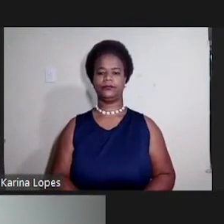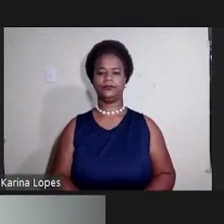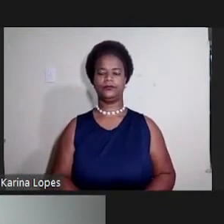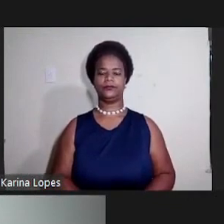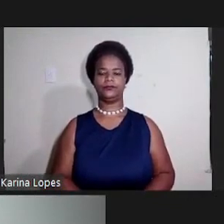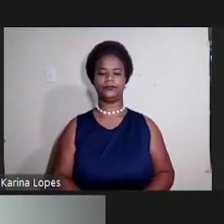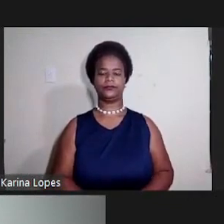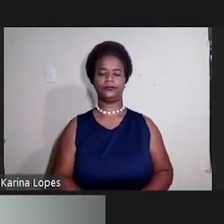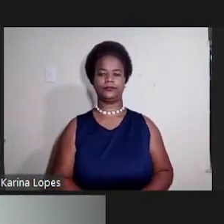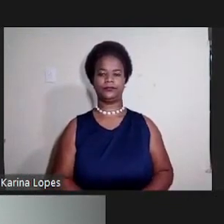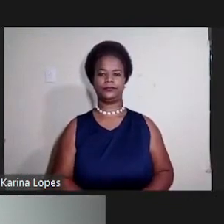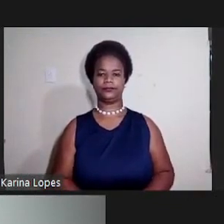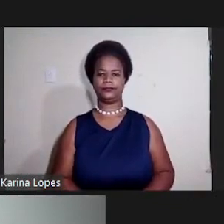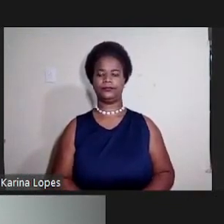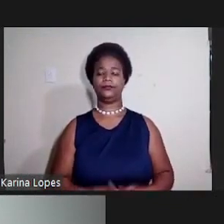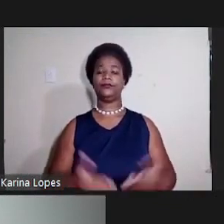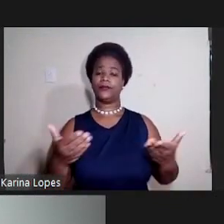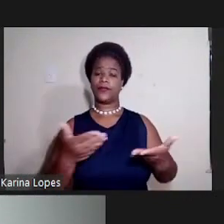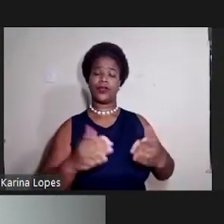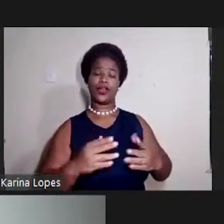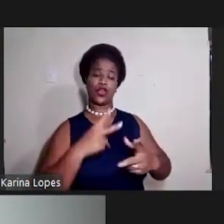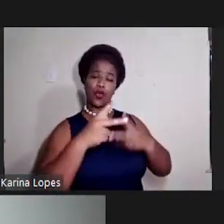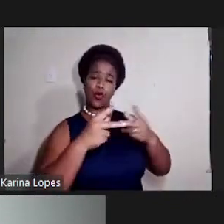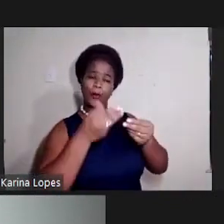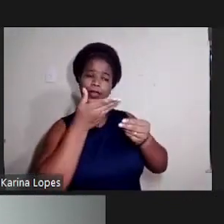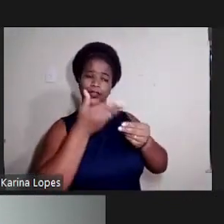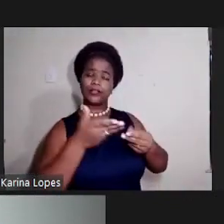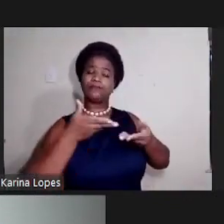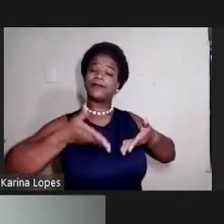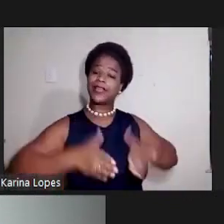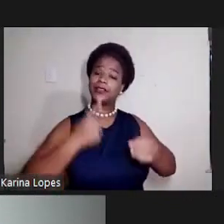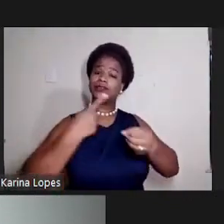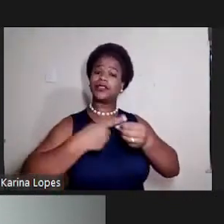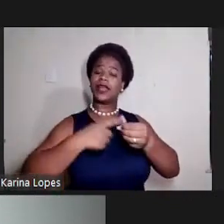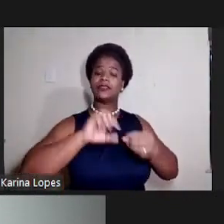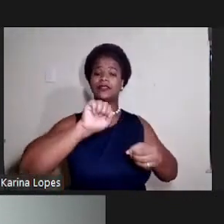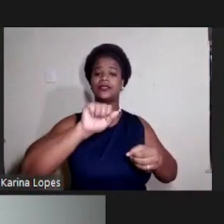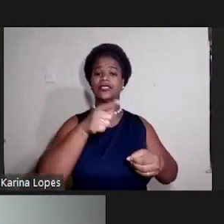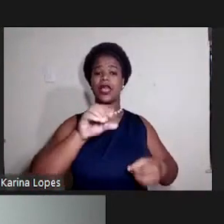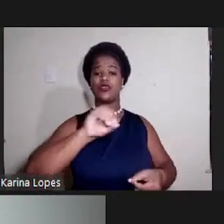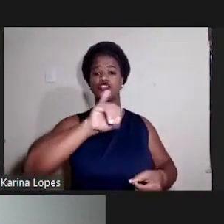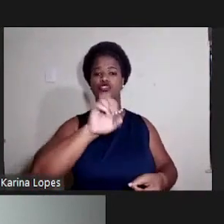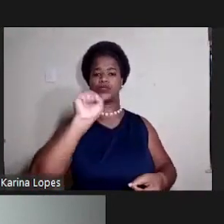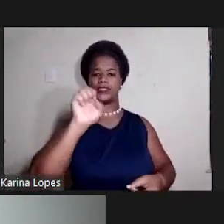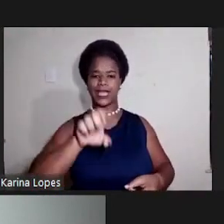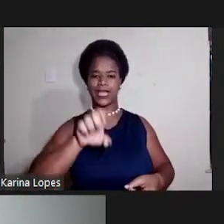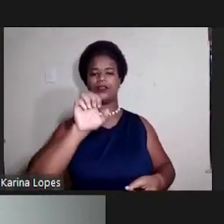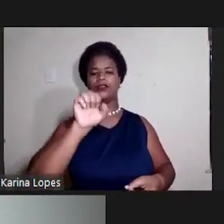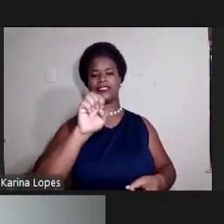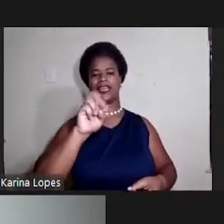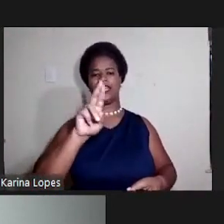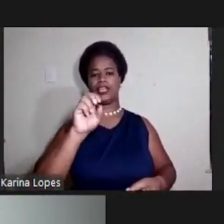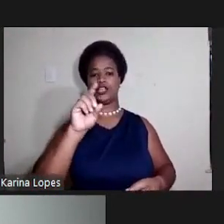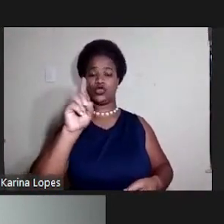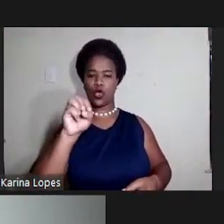O homenageado nasceu em São José do Seridó, Rio Grande do Norte, em